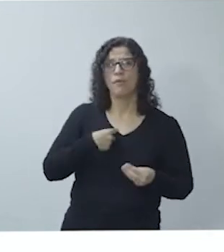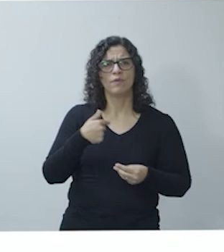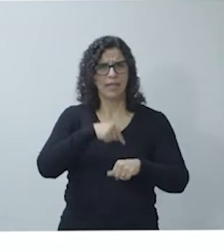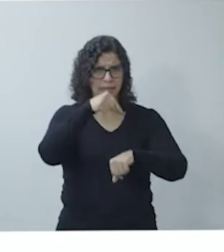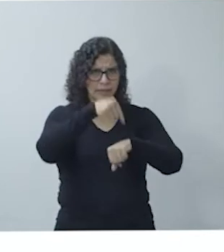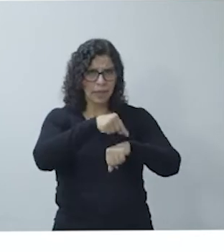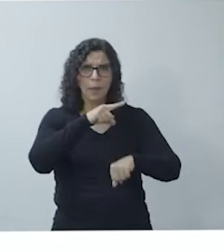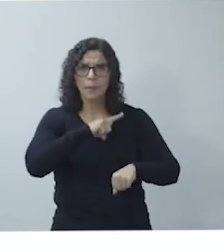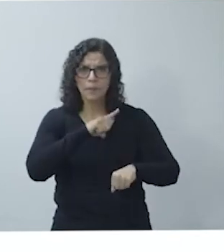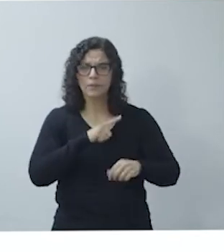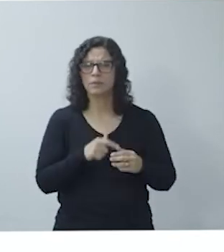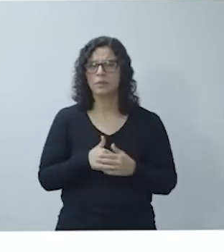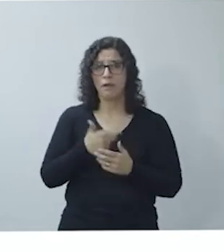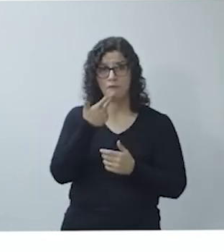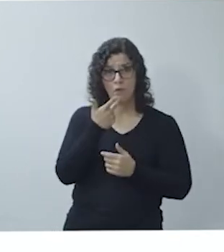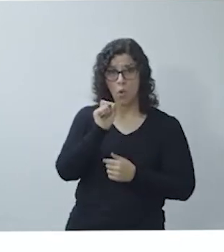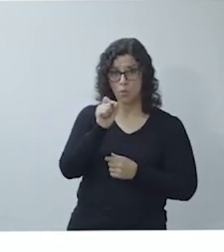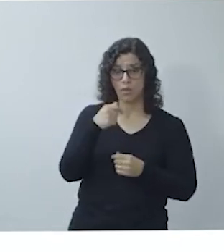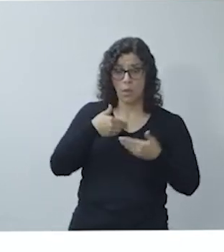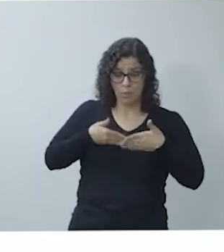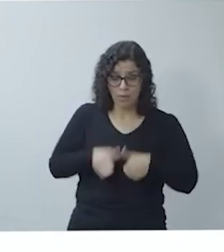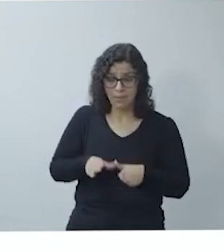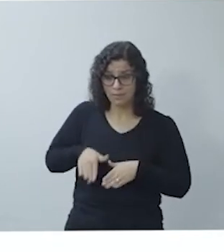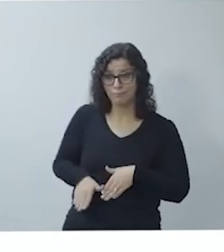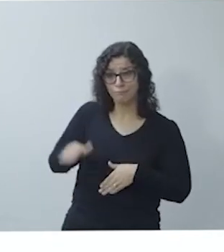tempo? Desde que nasci.